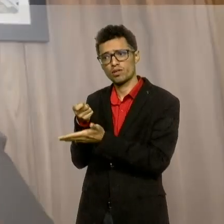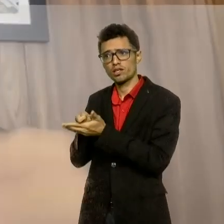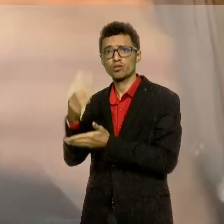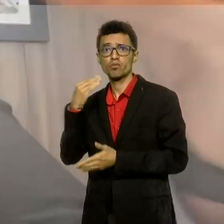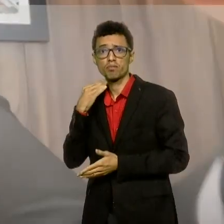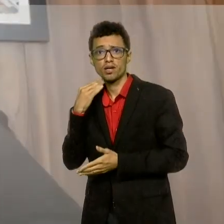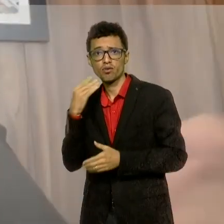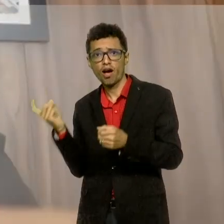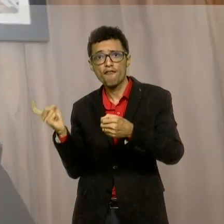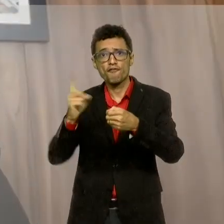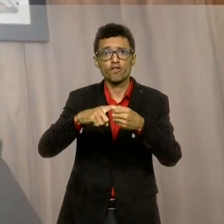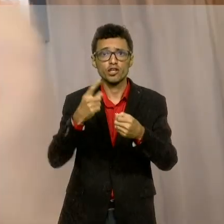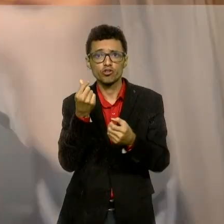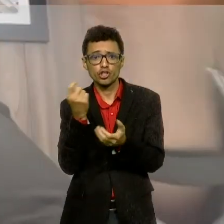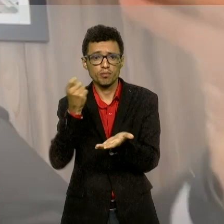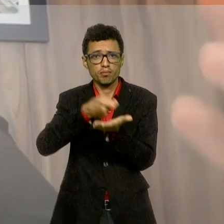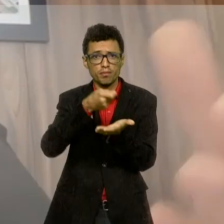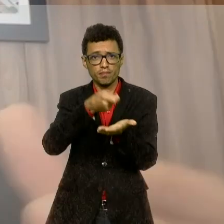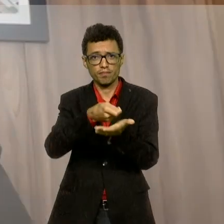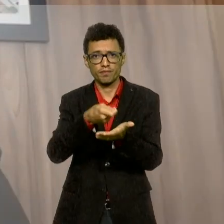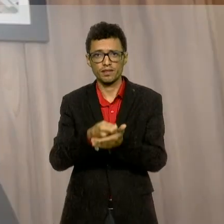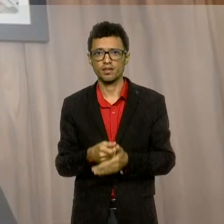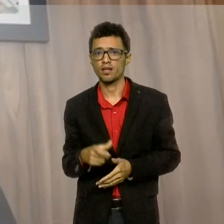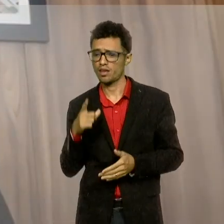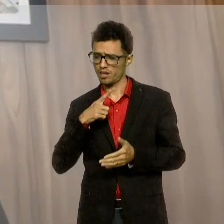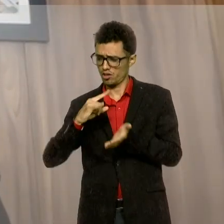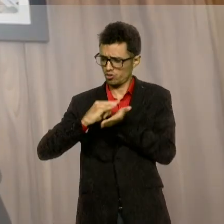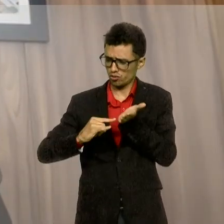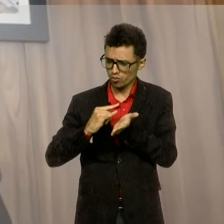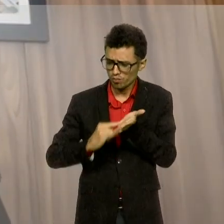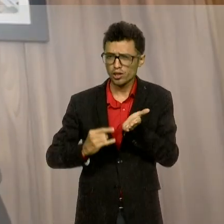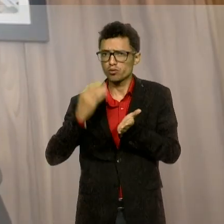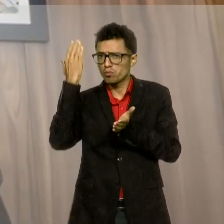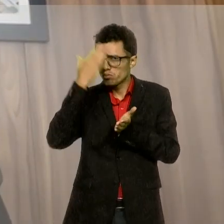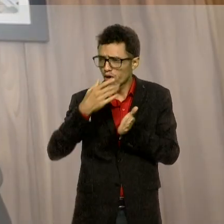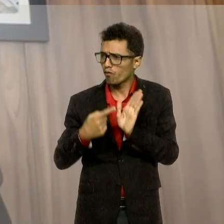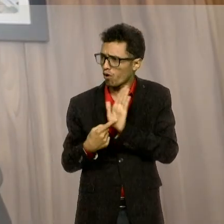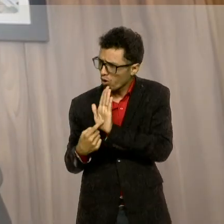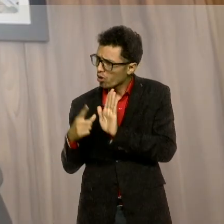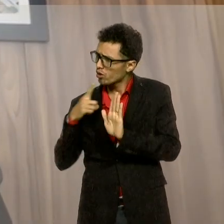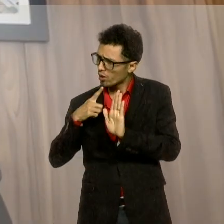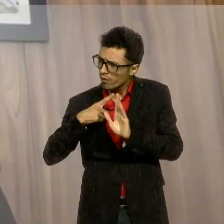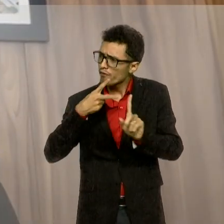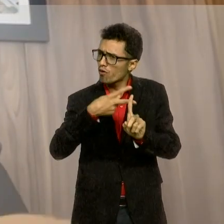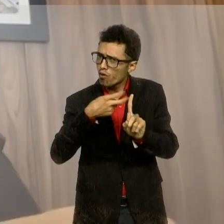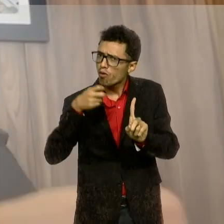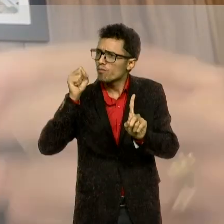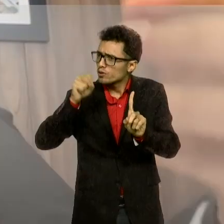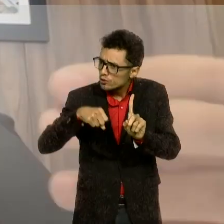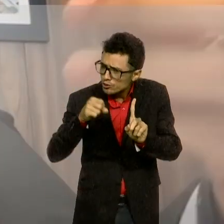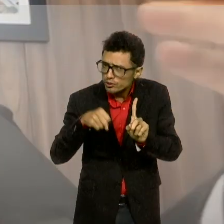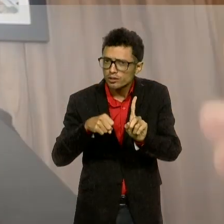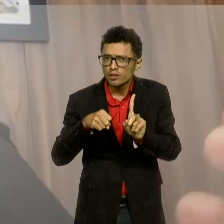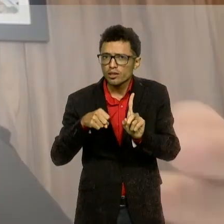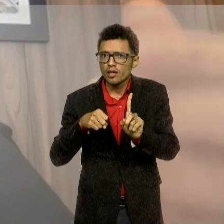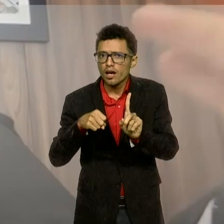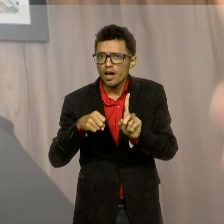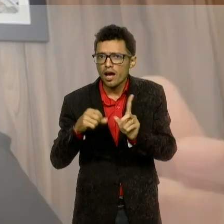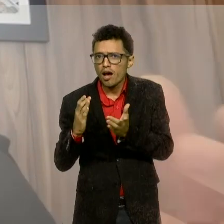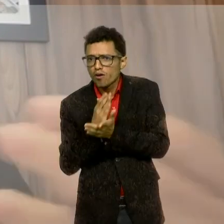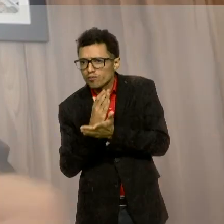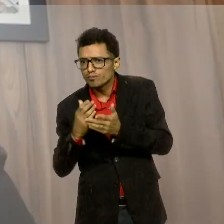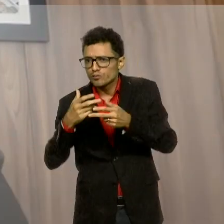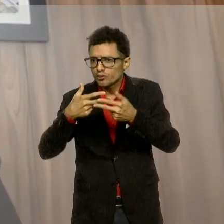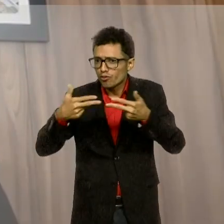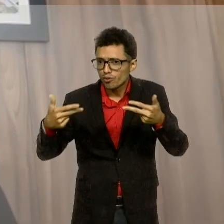a Defensoria Pública ela oficia aos bancos apresenta os documentos que comprovam que aquela operação foi fraudulent e algumas situações